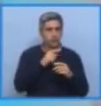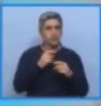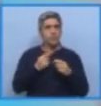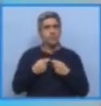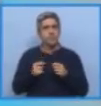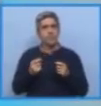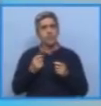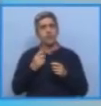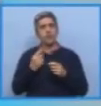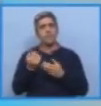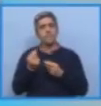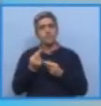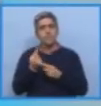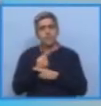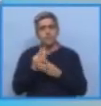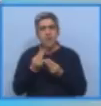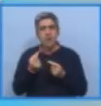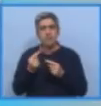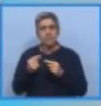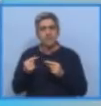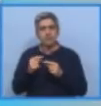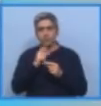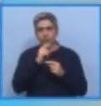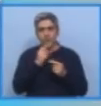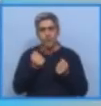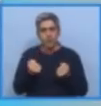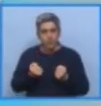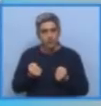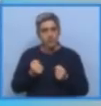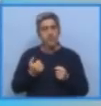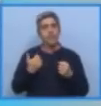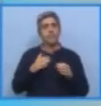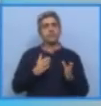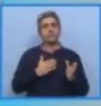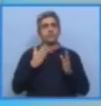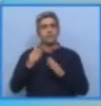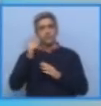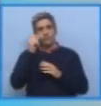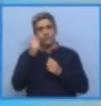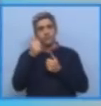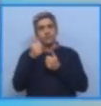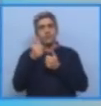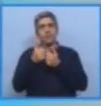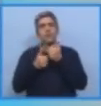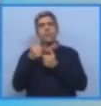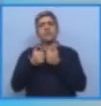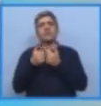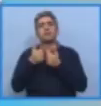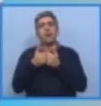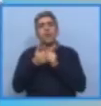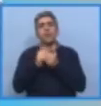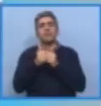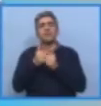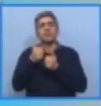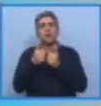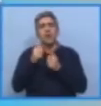uso mínimo de meios. E a um certo ponto, o homem está em grande desvantagem na competição com a tecnologia. E